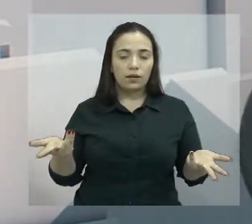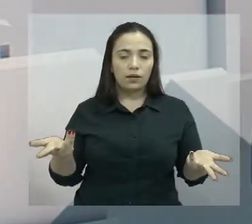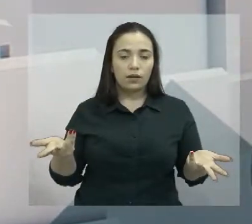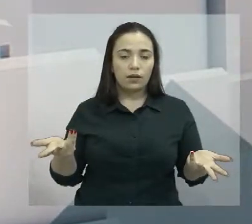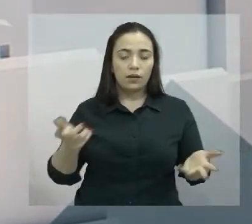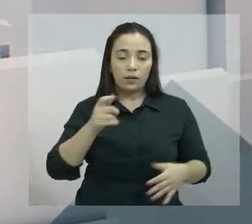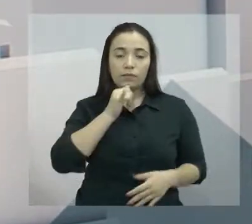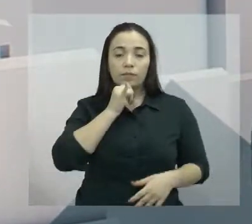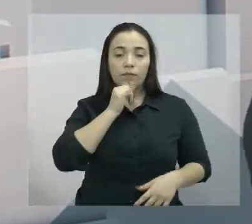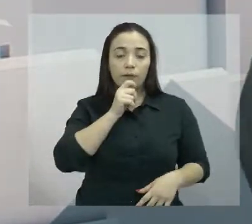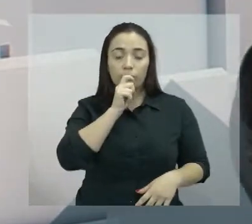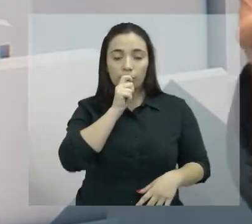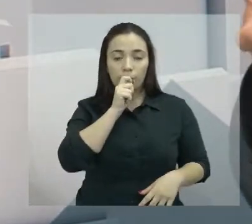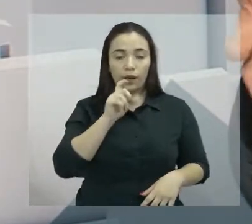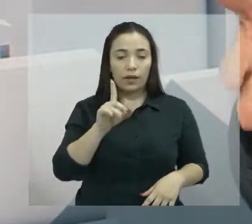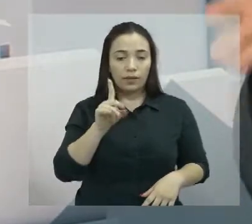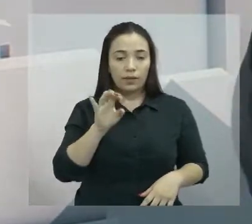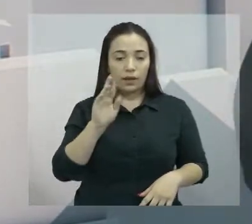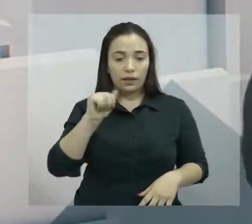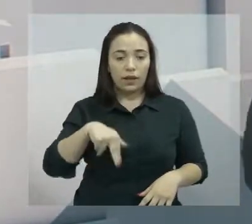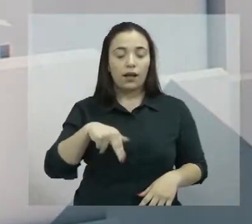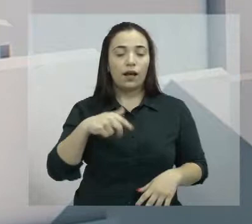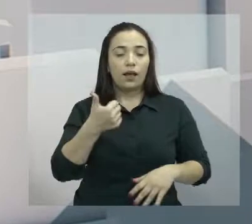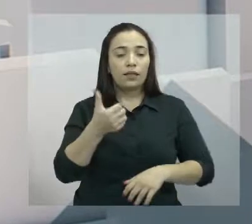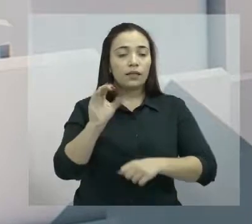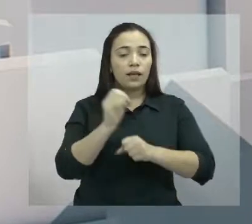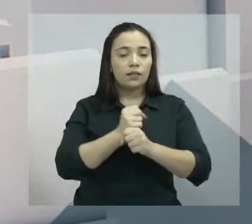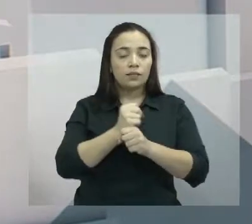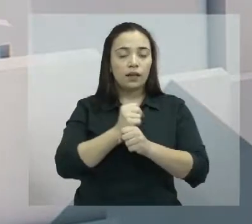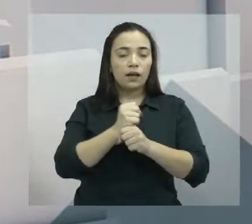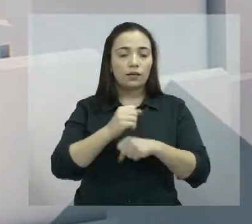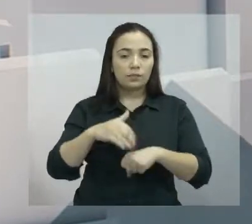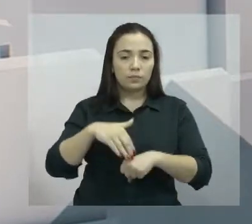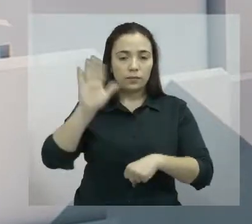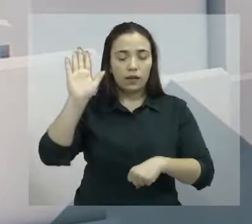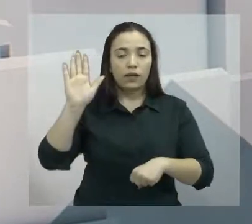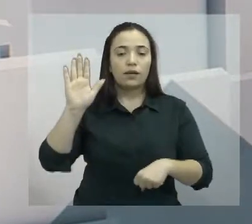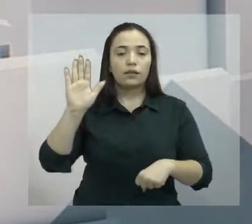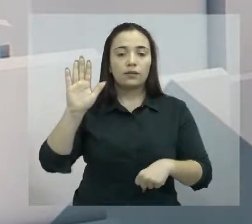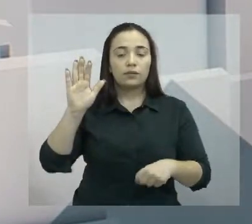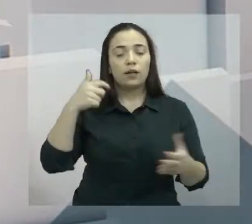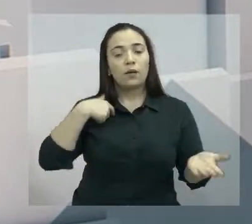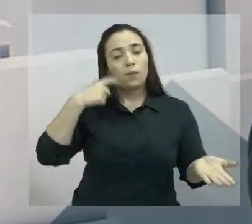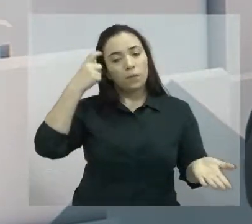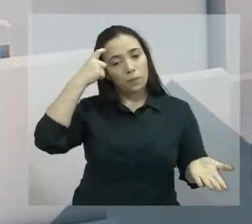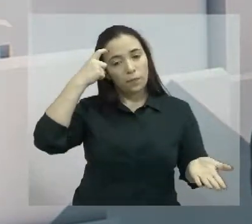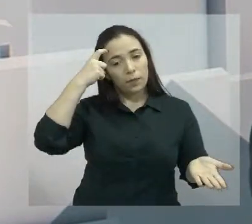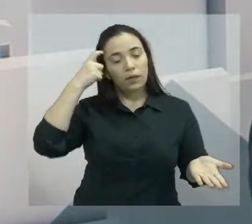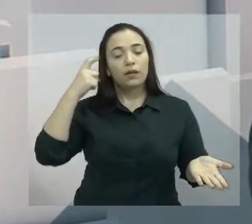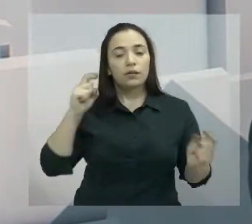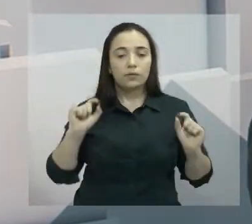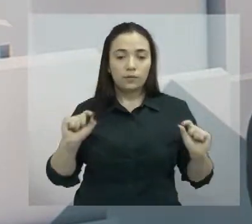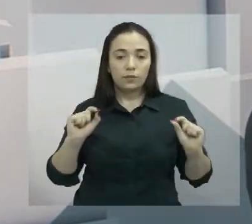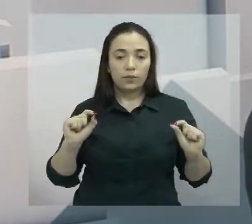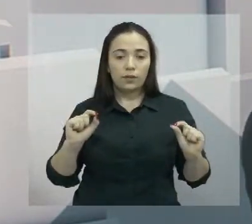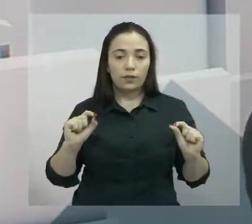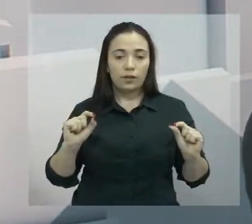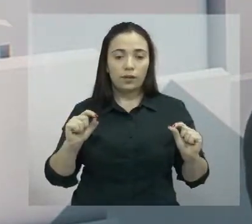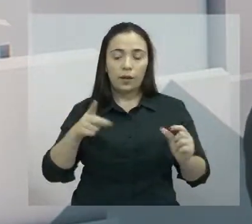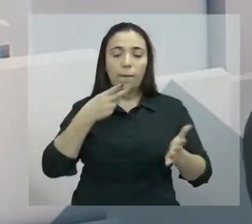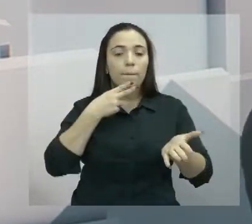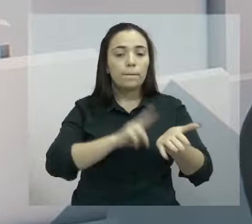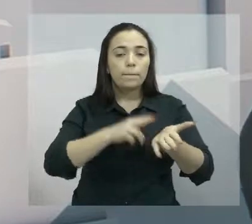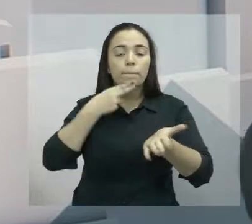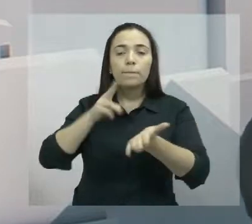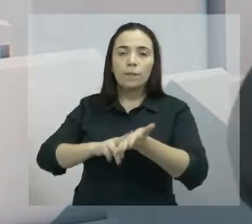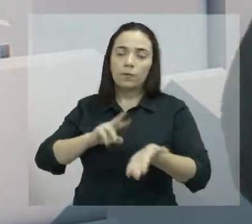no Detran há mais de 10 anos, quer dizer, dentro dessa função na comunicação, eu entendo isso. Quer dizer, não é indústria de multa,